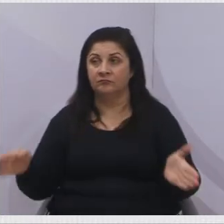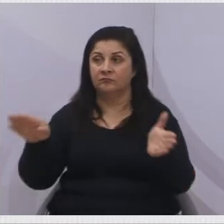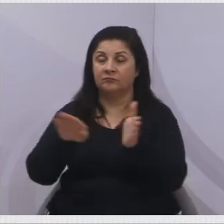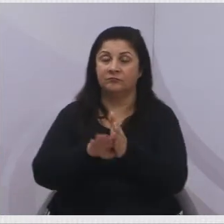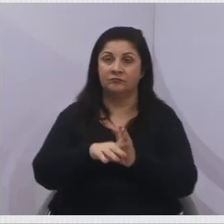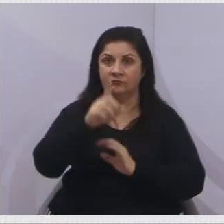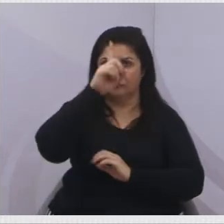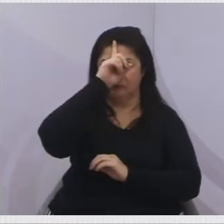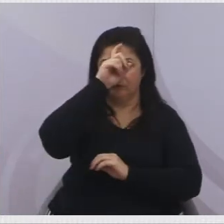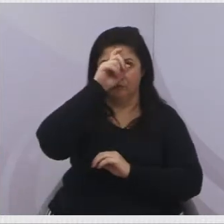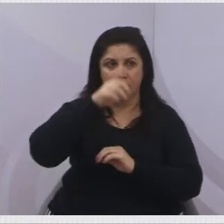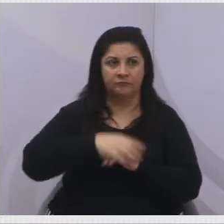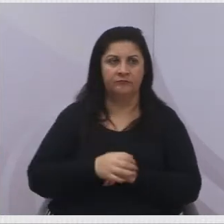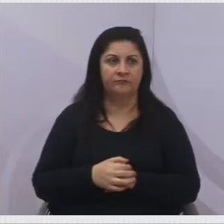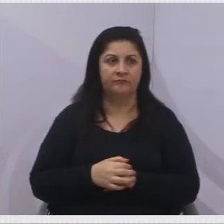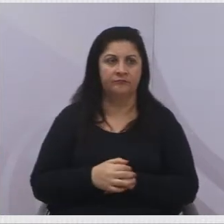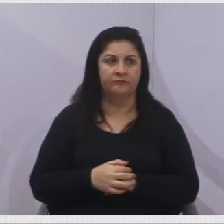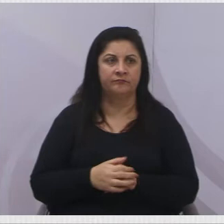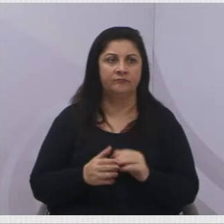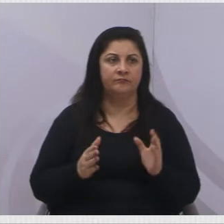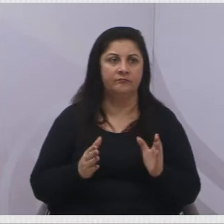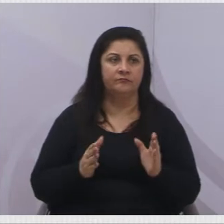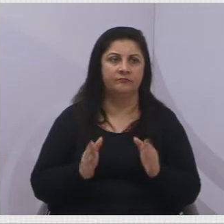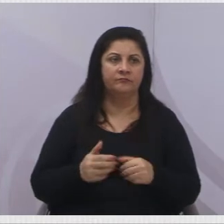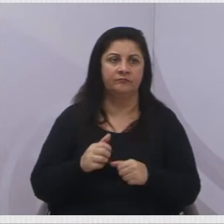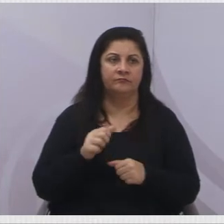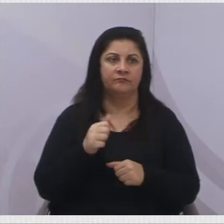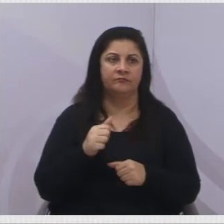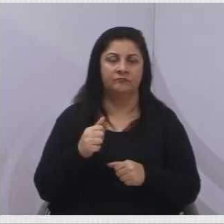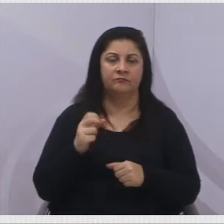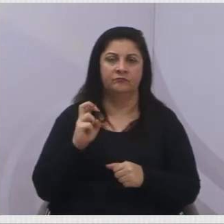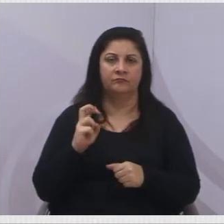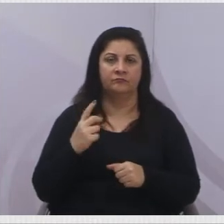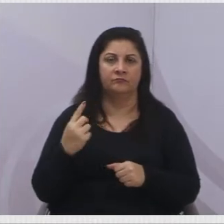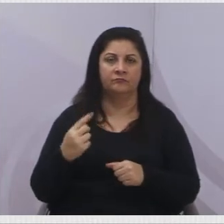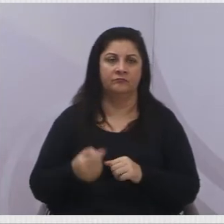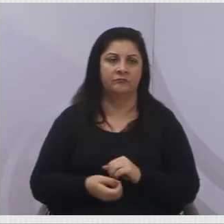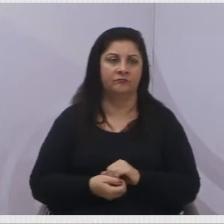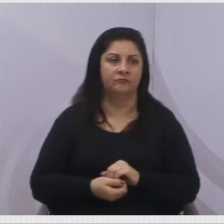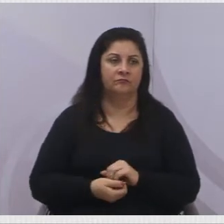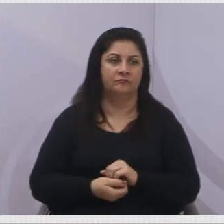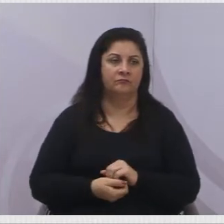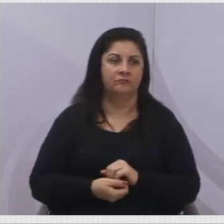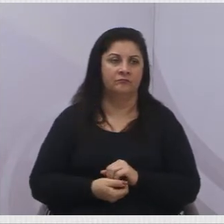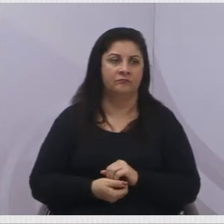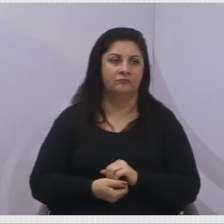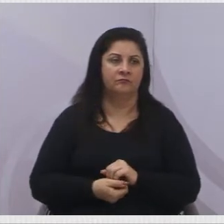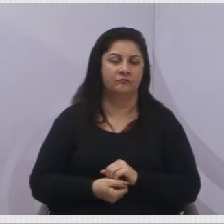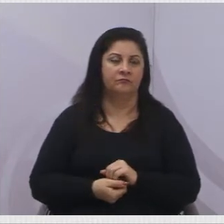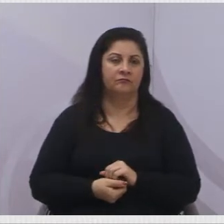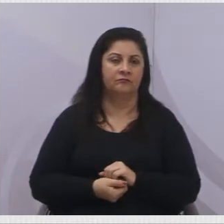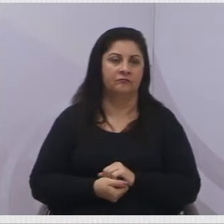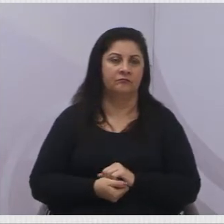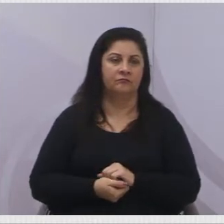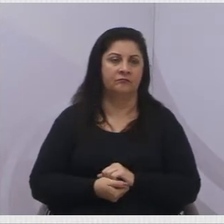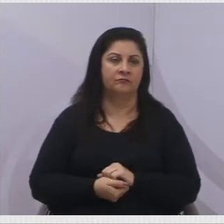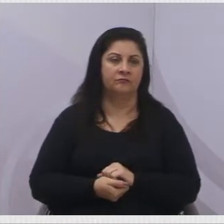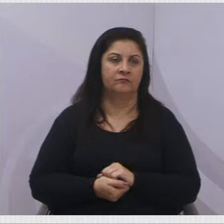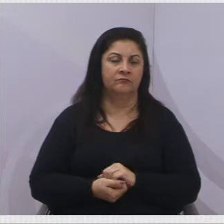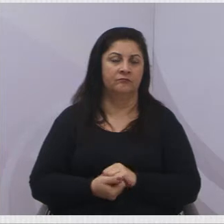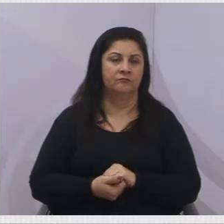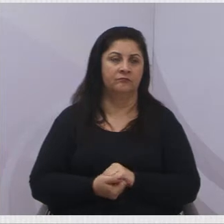10 minutos e 59 para 11h51. Tempo médio de resposta total